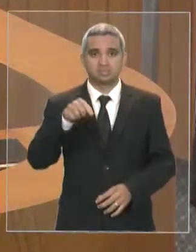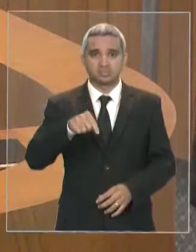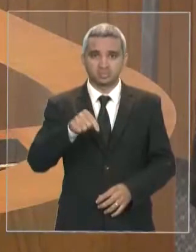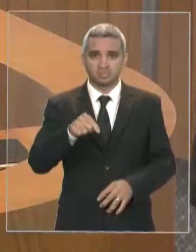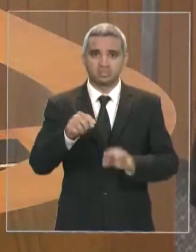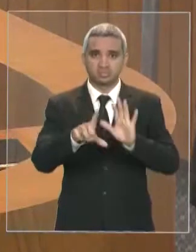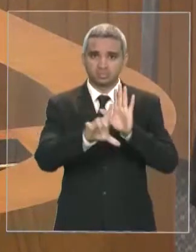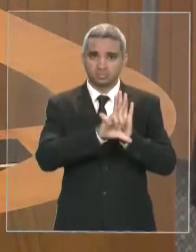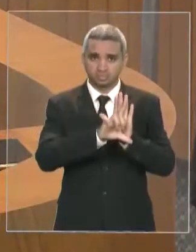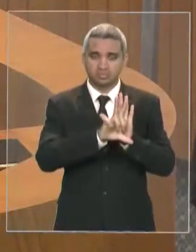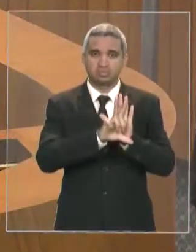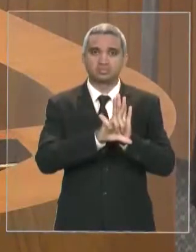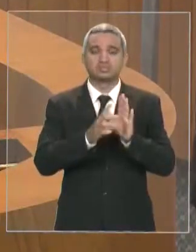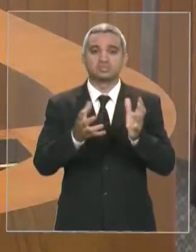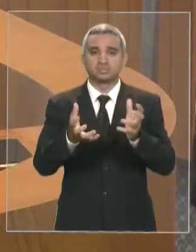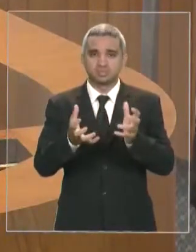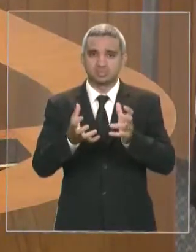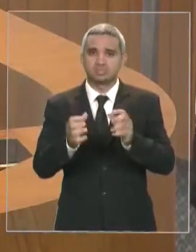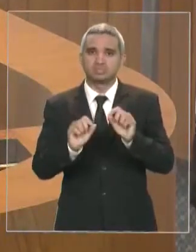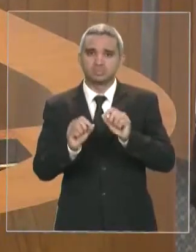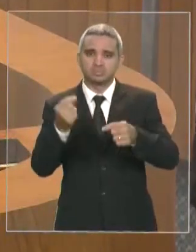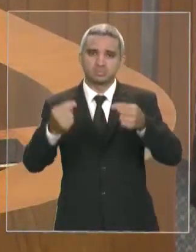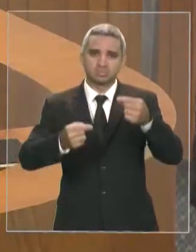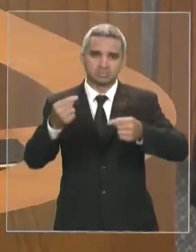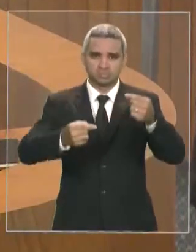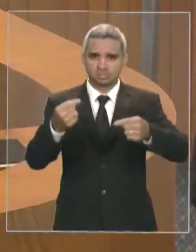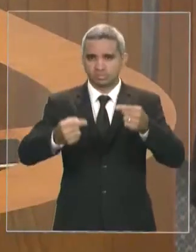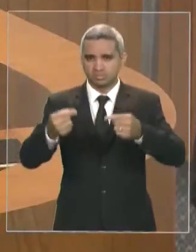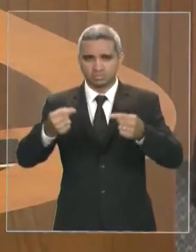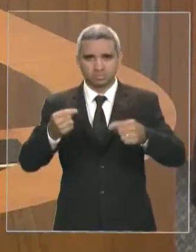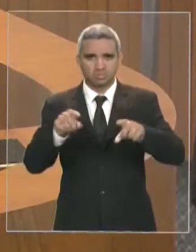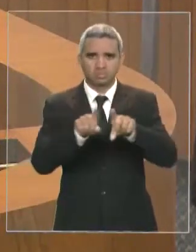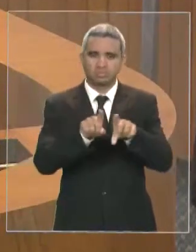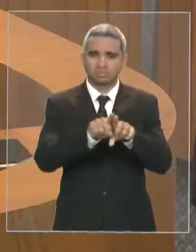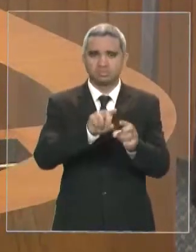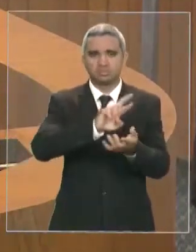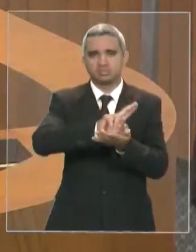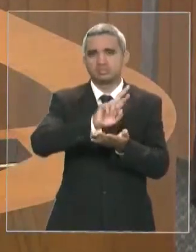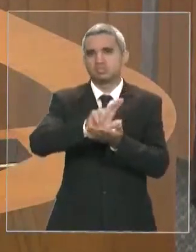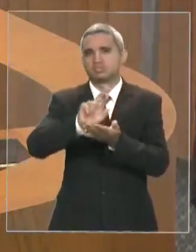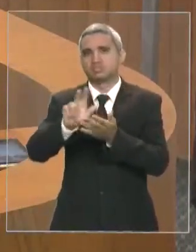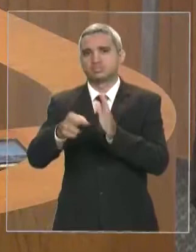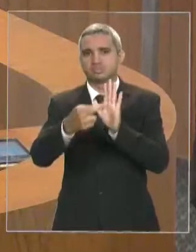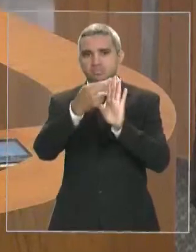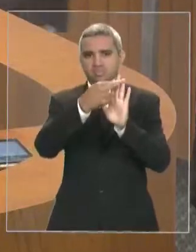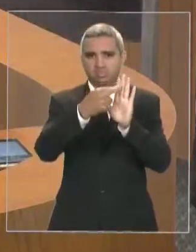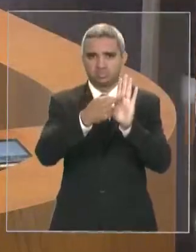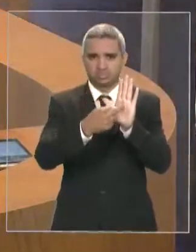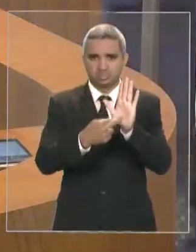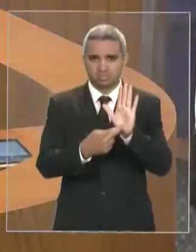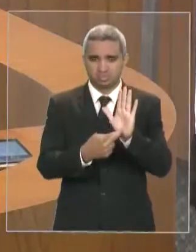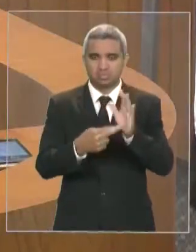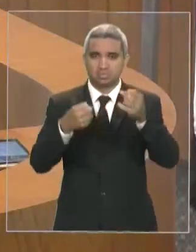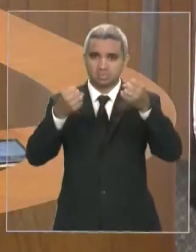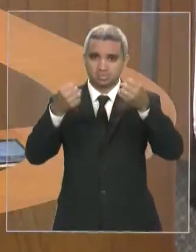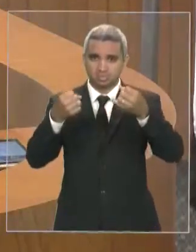esta lei, que requer muitos e muitos debates e outros regulamentos posteriores, cito